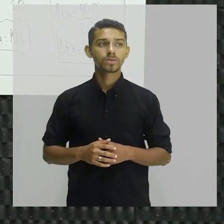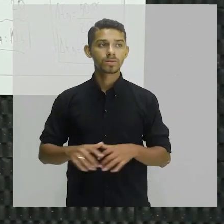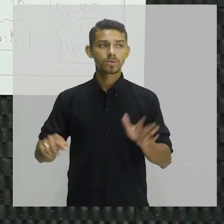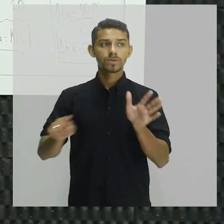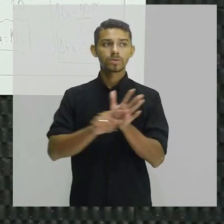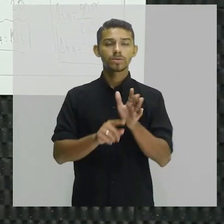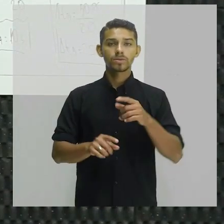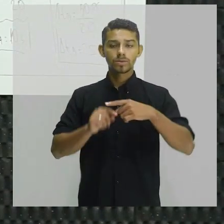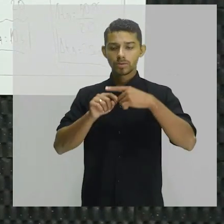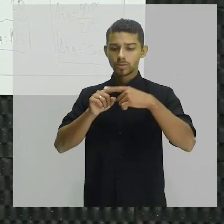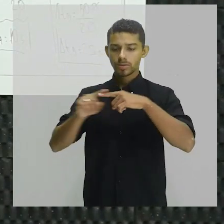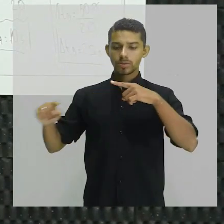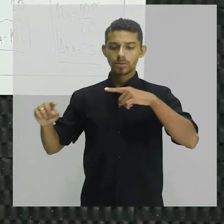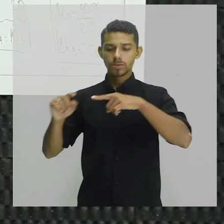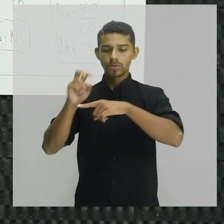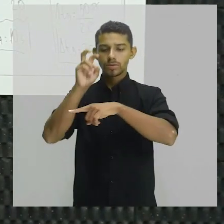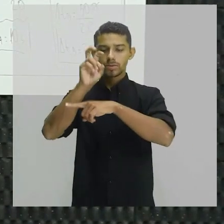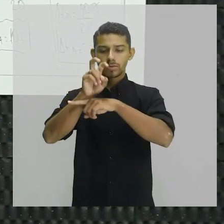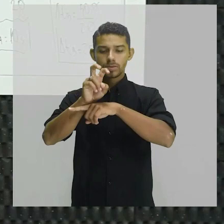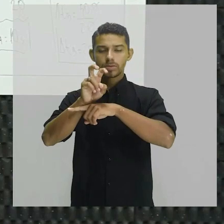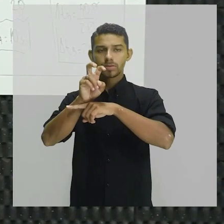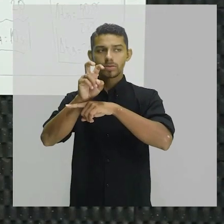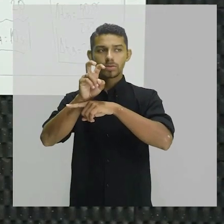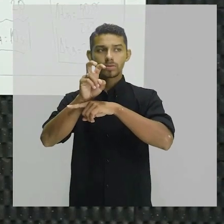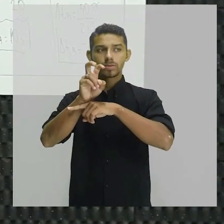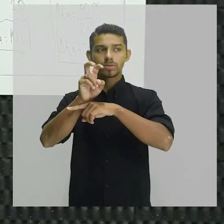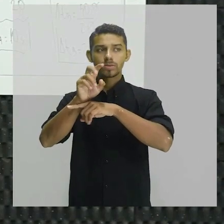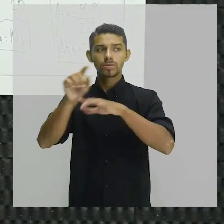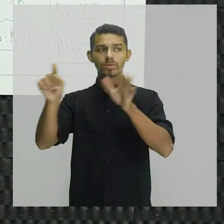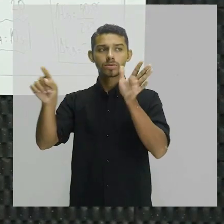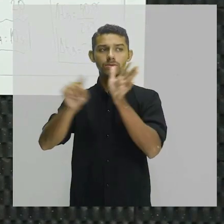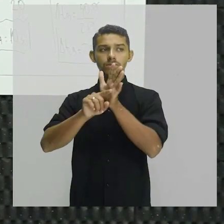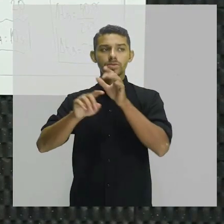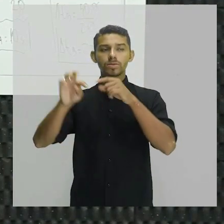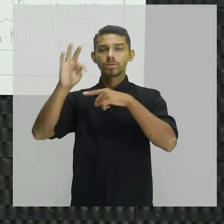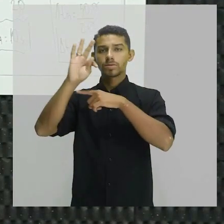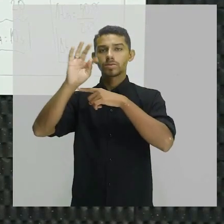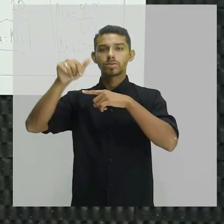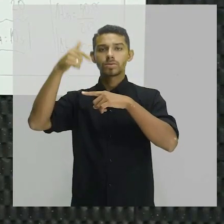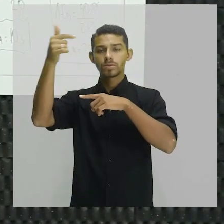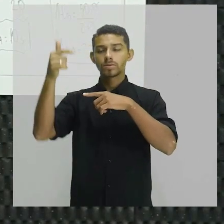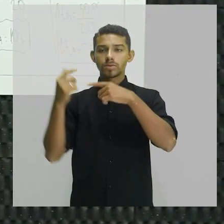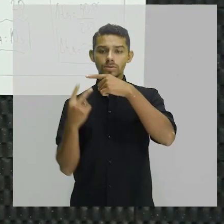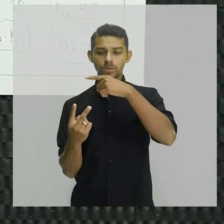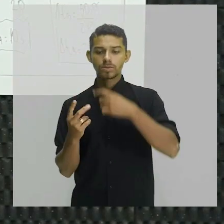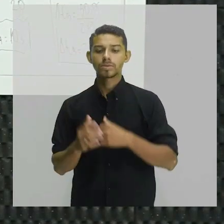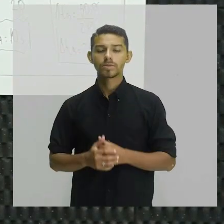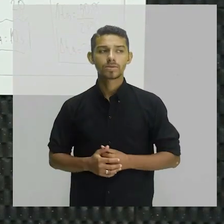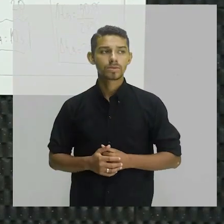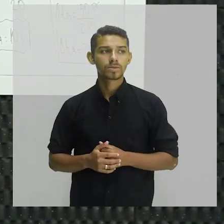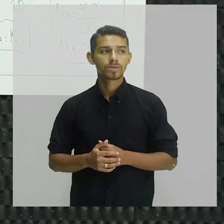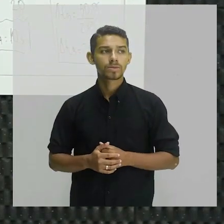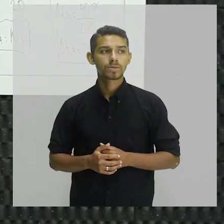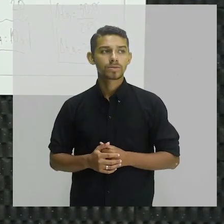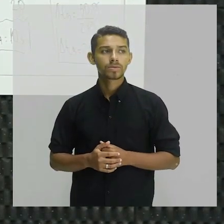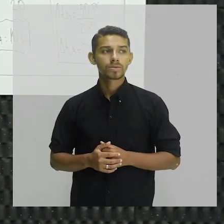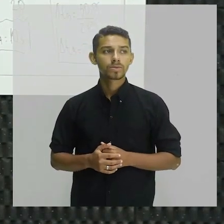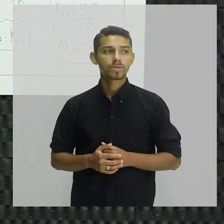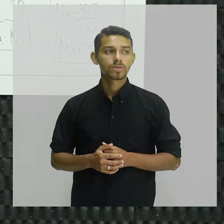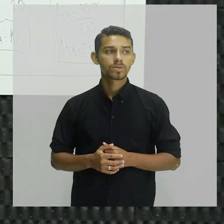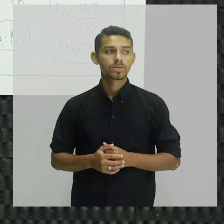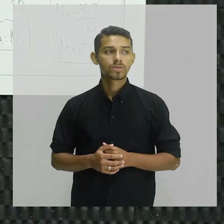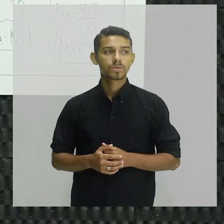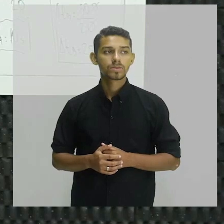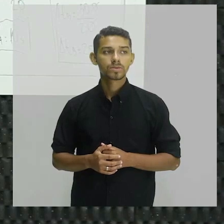Menos a aceleração é 5, T ao quadrado sobre 2. Certo? Vou chamar aqui